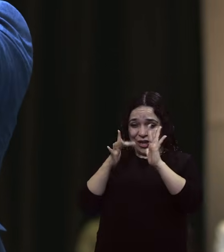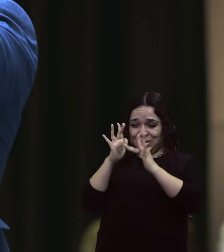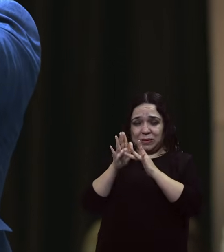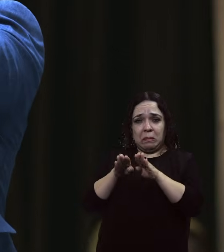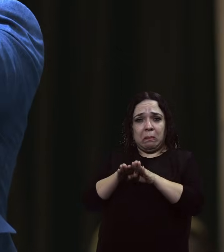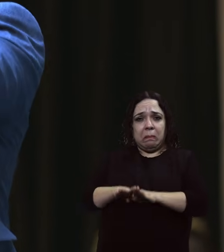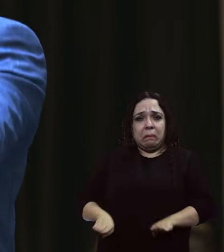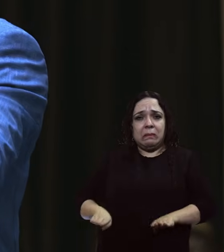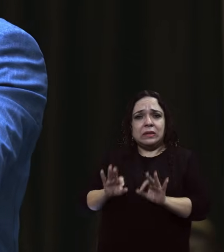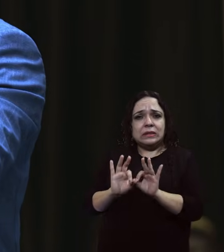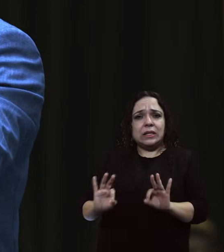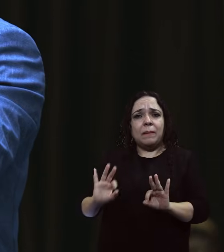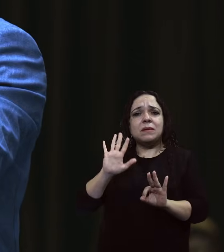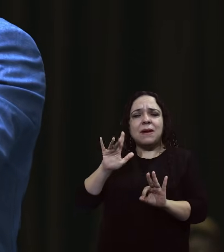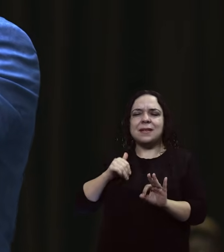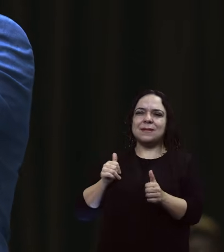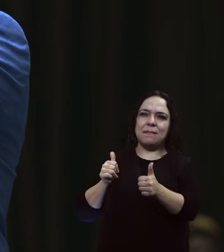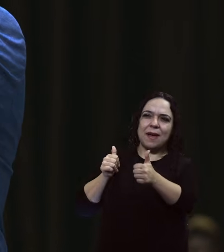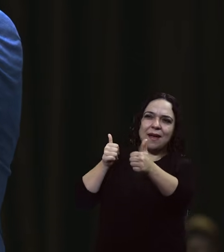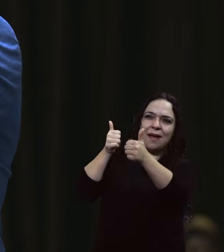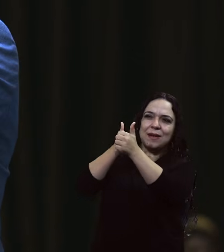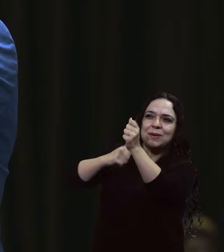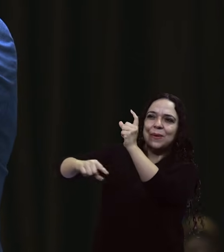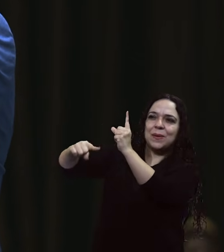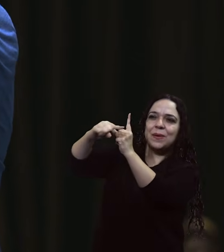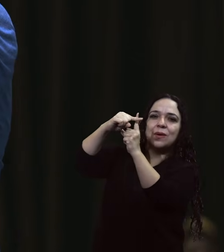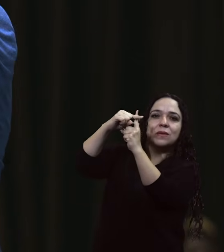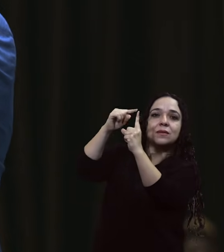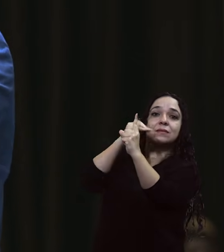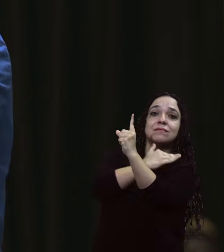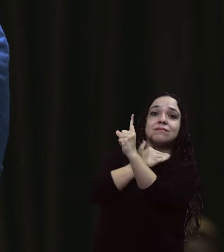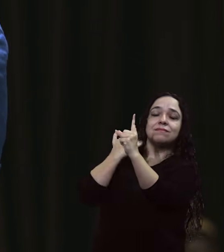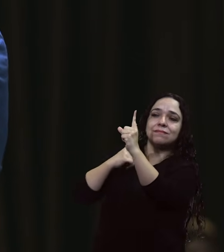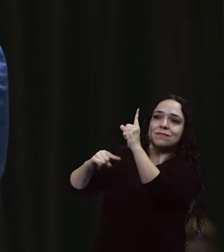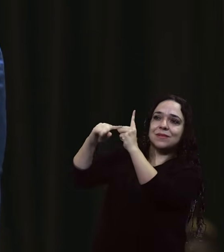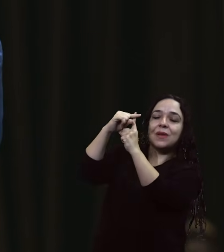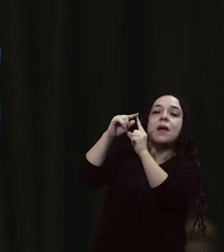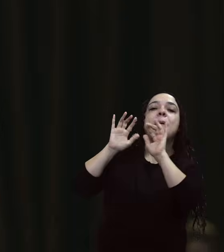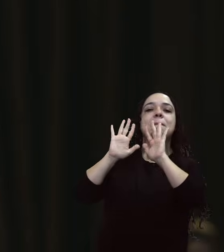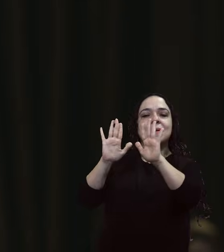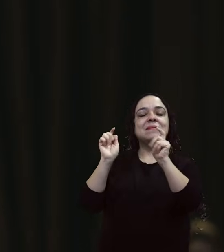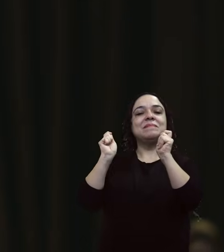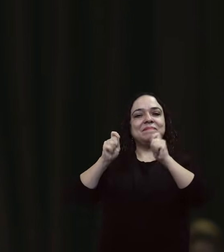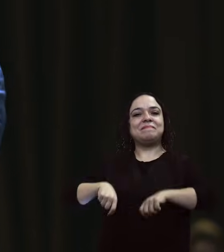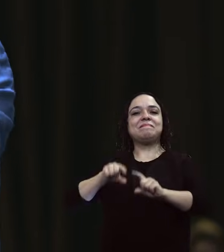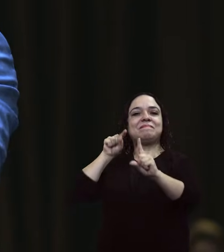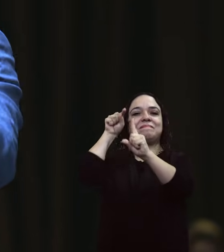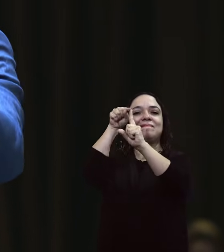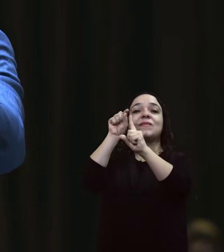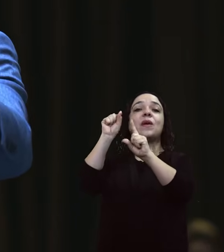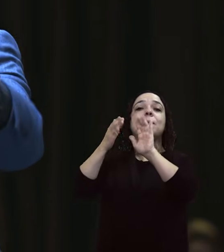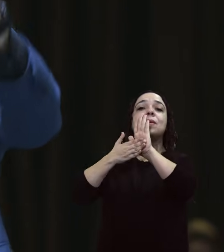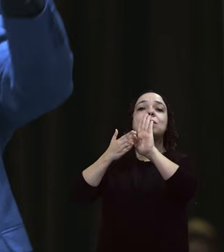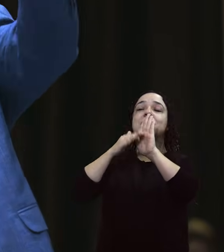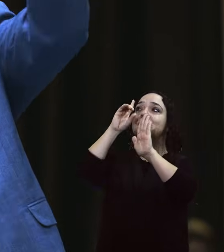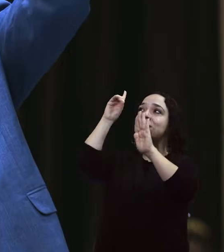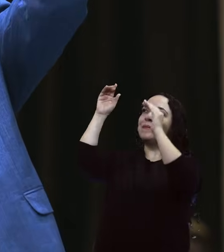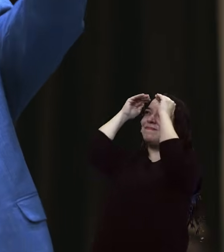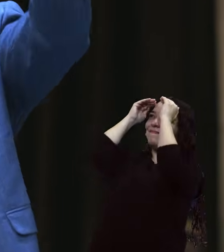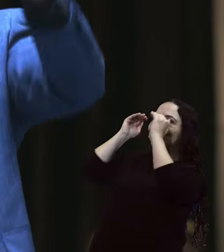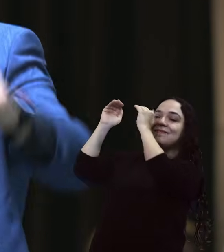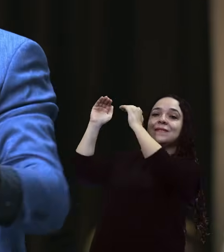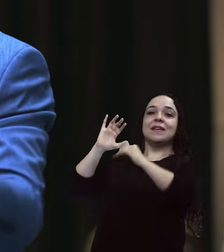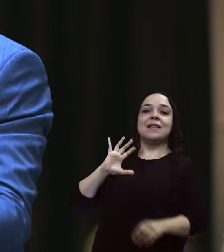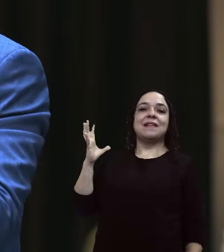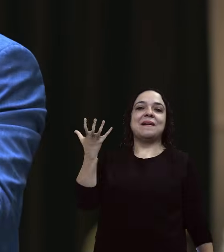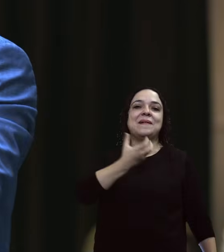da cruz do Calvário, ele se aproximava do propósito de Deus para a sua vida. E a salvação chegou até